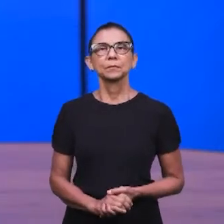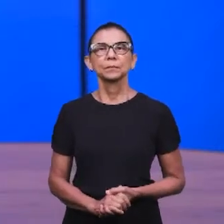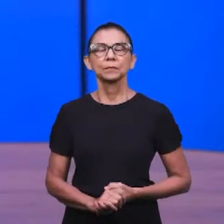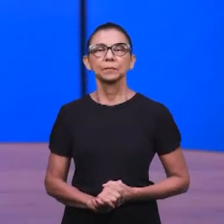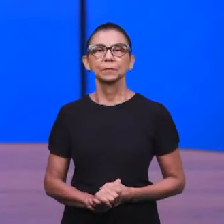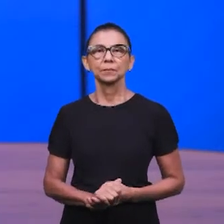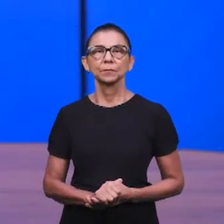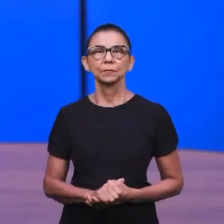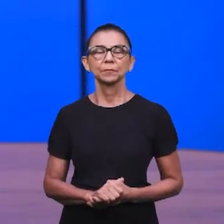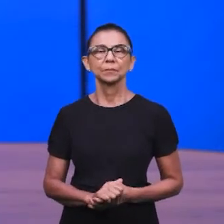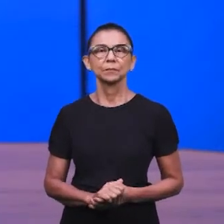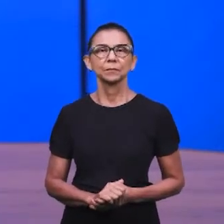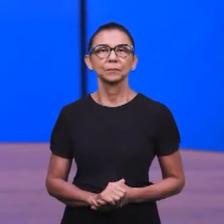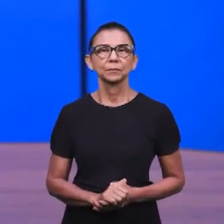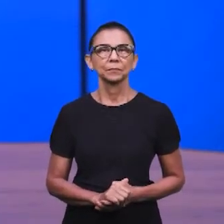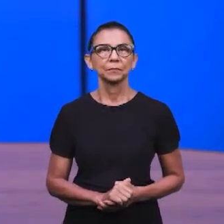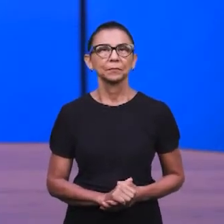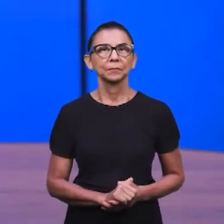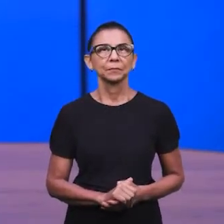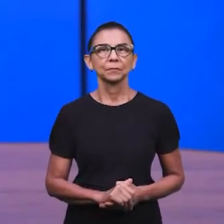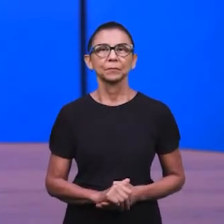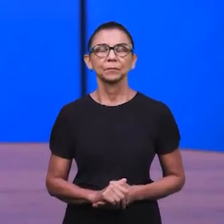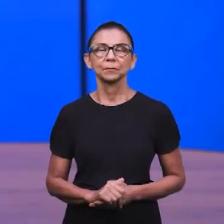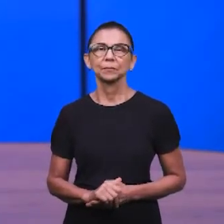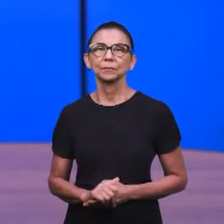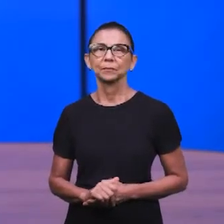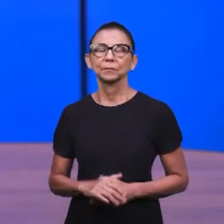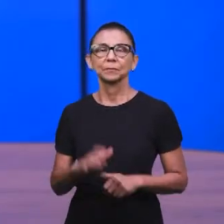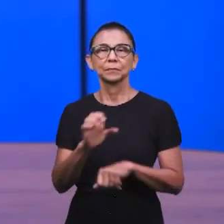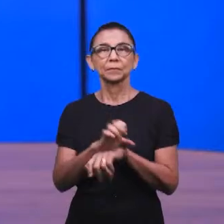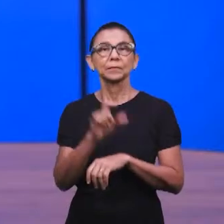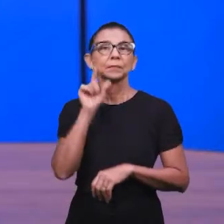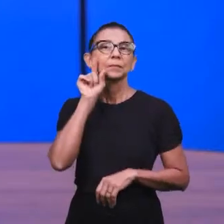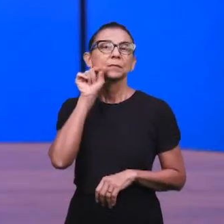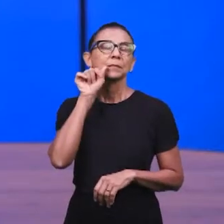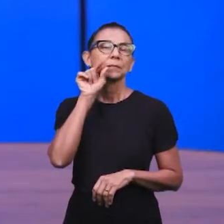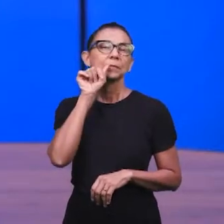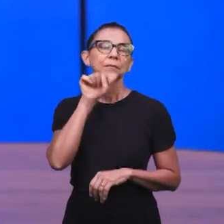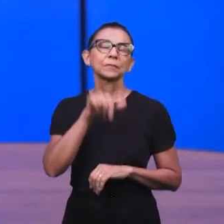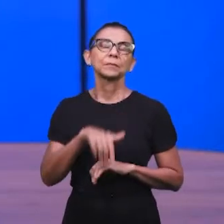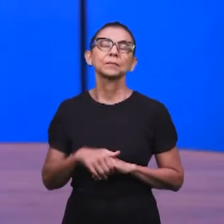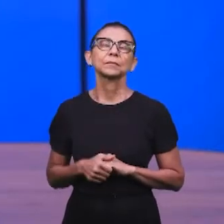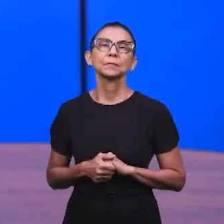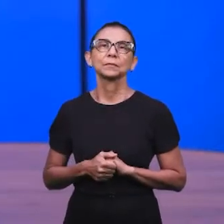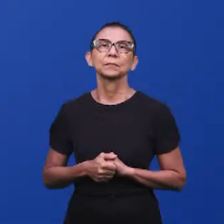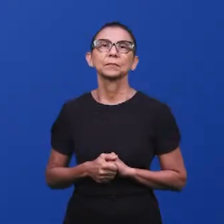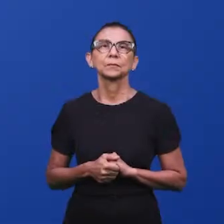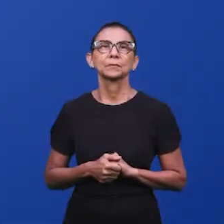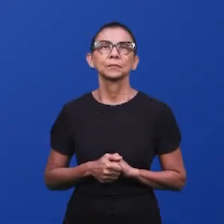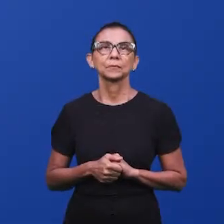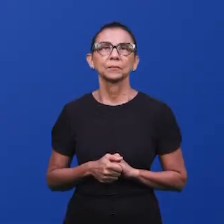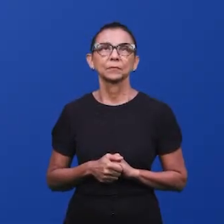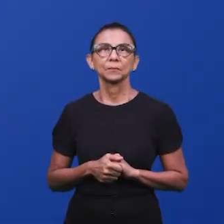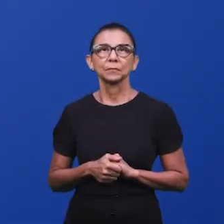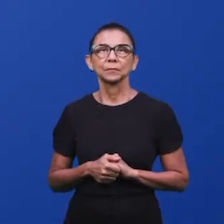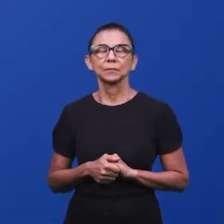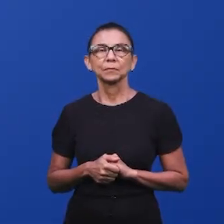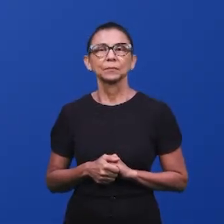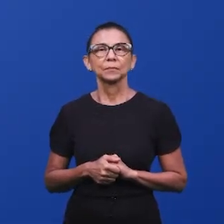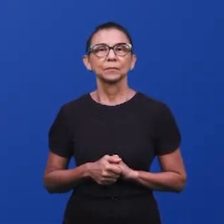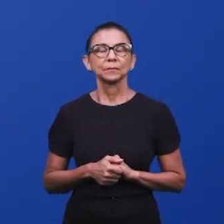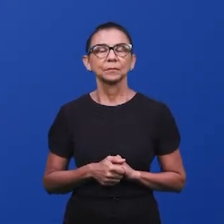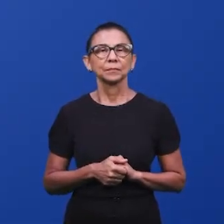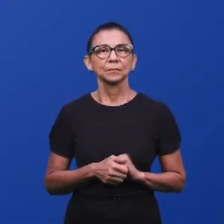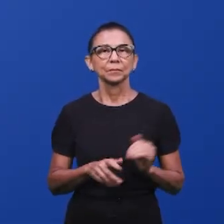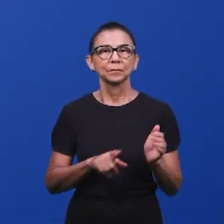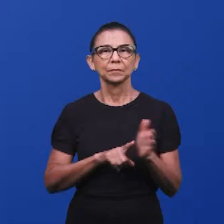pertence à nossa igreja lá em Arapiraca, no estado do Alagoas. A paz do Senhor Jesus, Emerson. Irmãos, respondendo à pergunta número